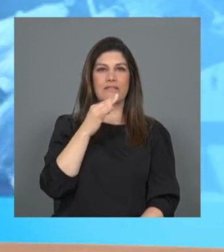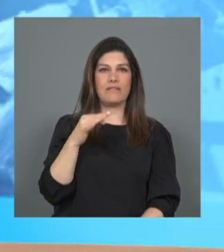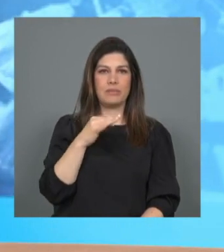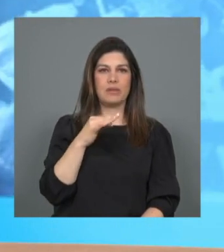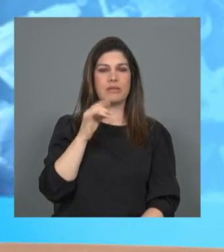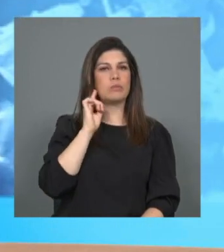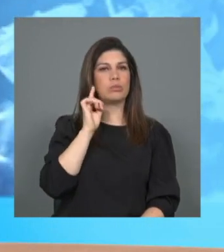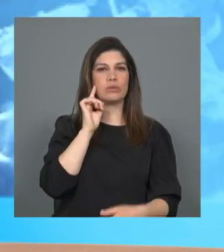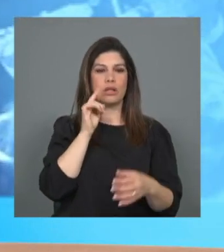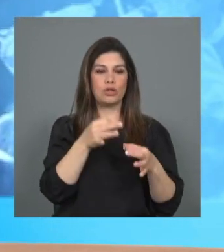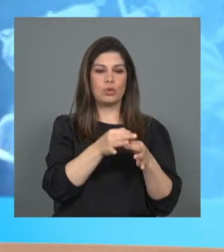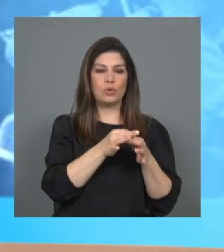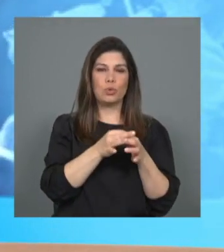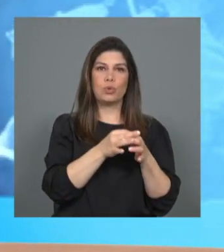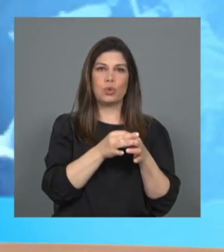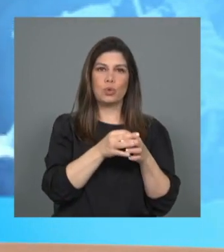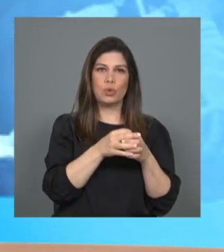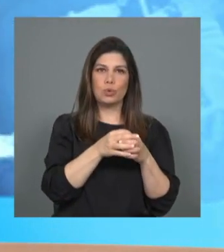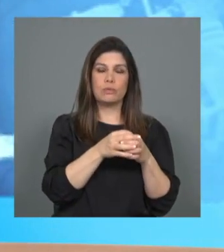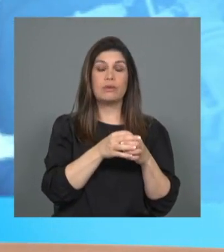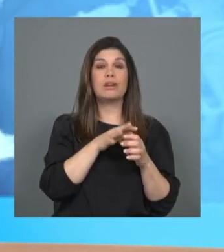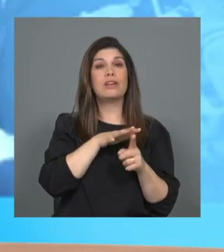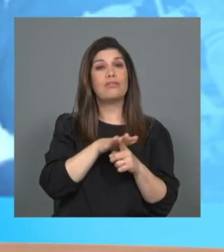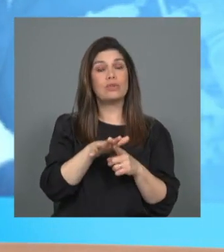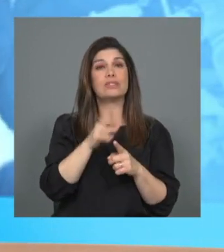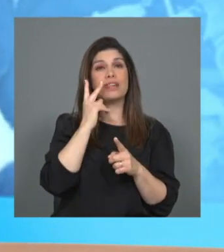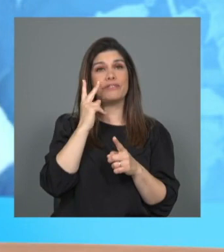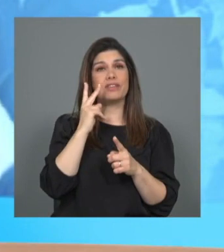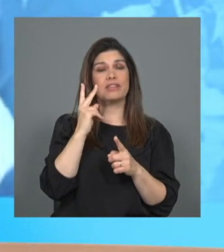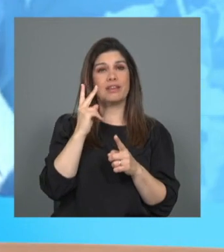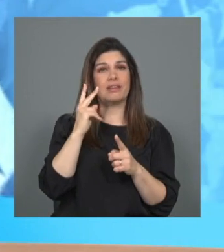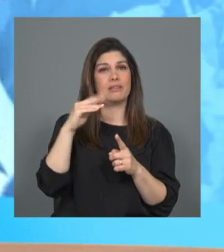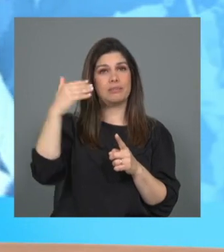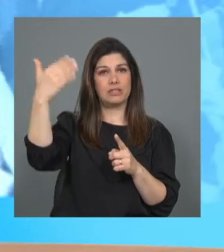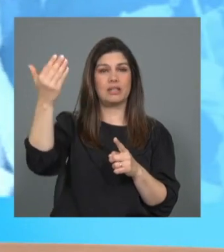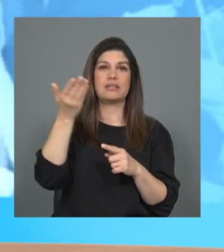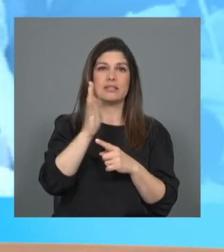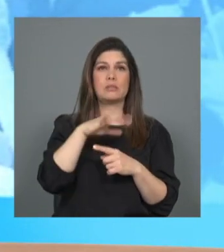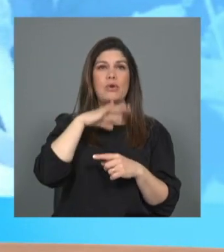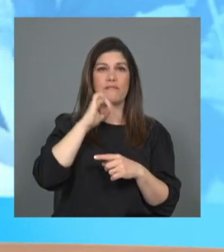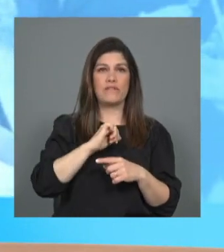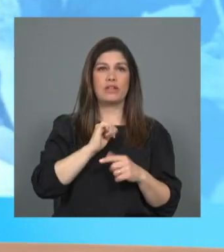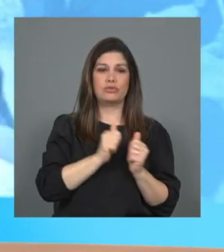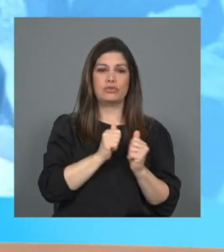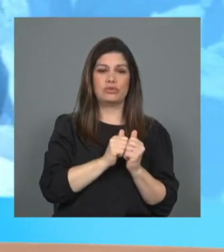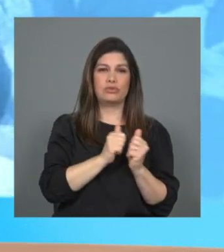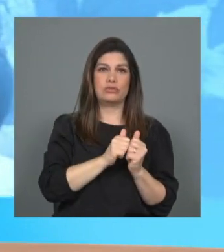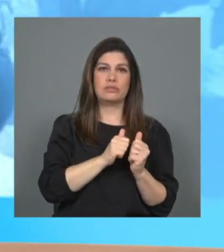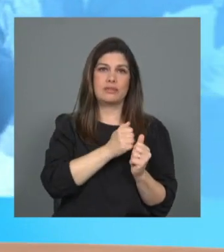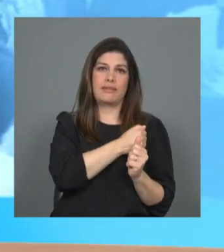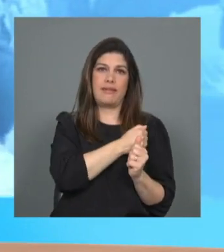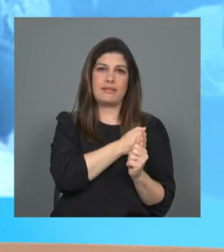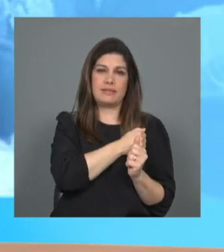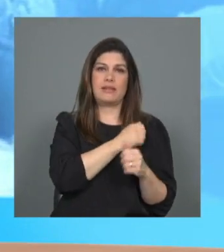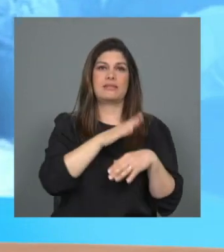importante e que afeta muitos aspectos da vida posterior. Os filhos que saem mais tarde de casa são pessoas que depois